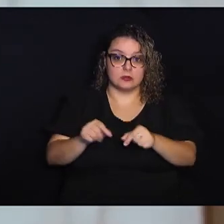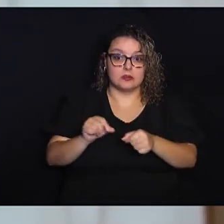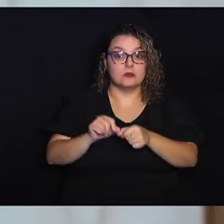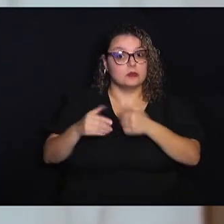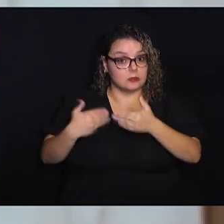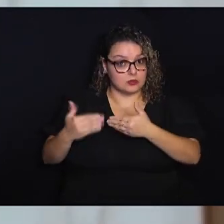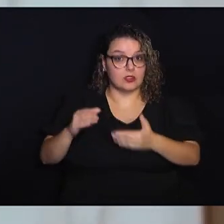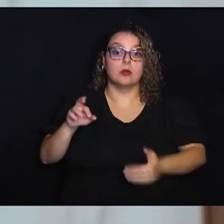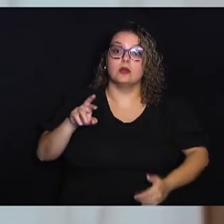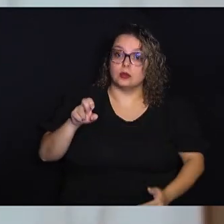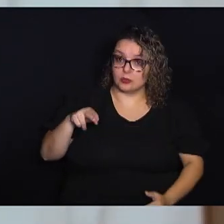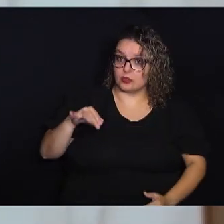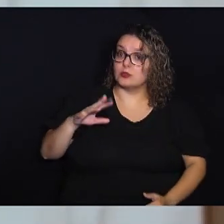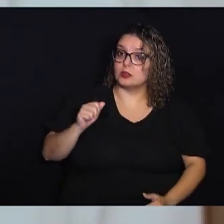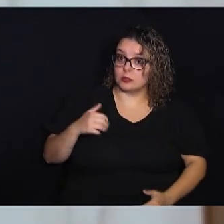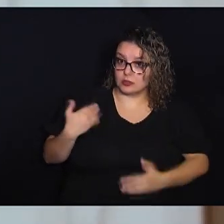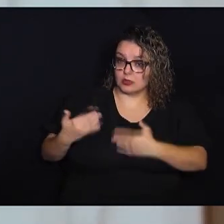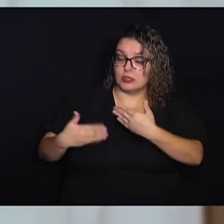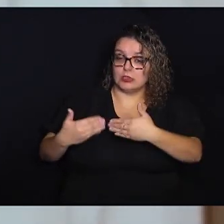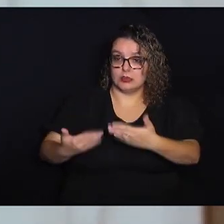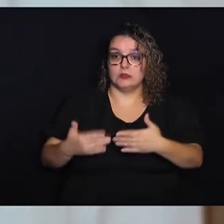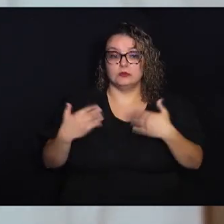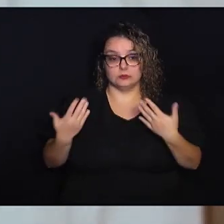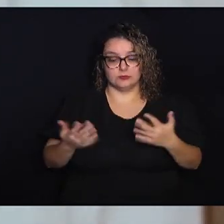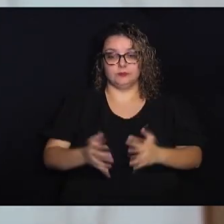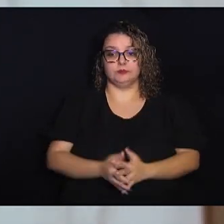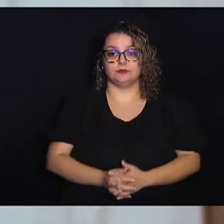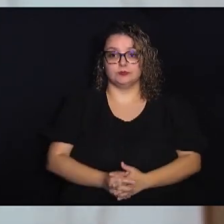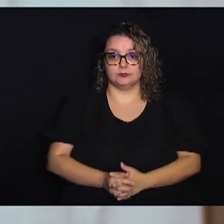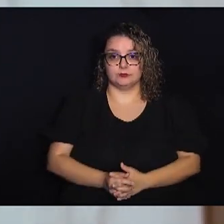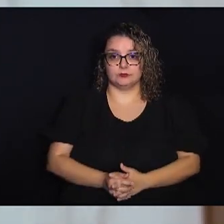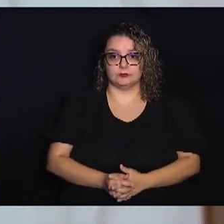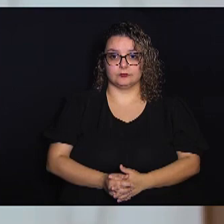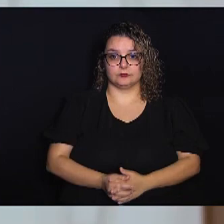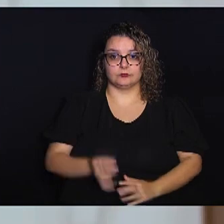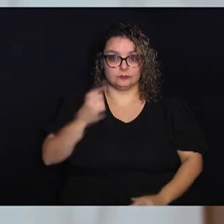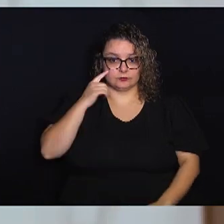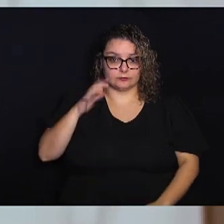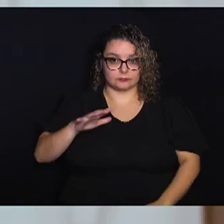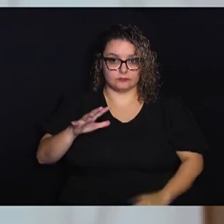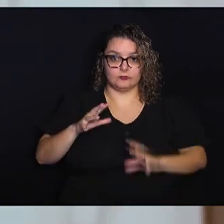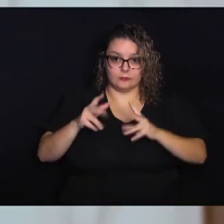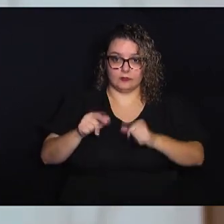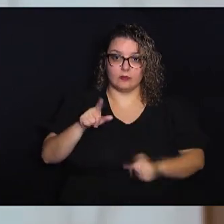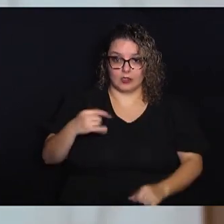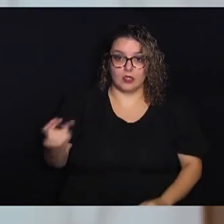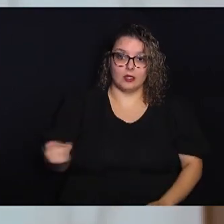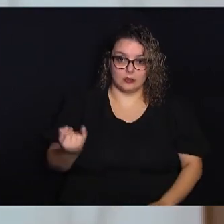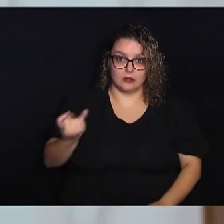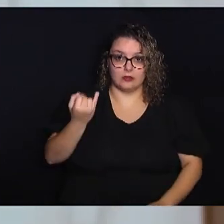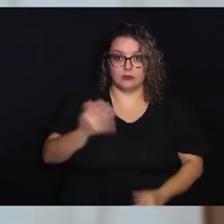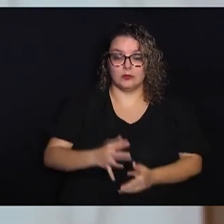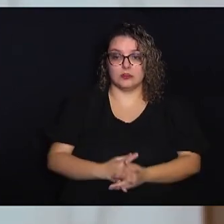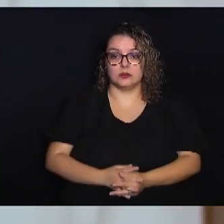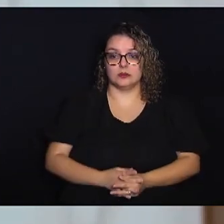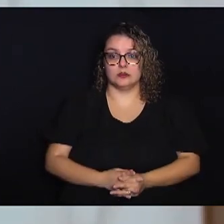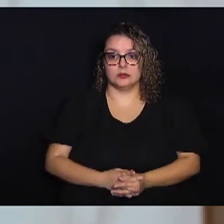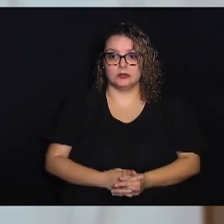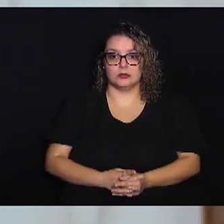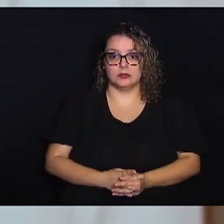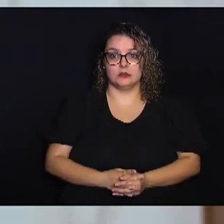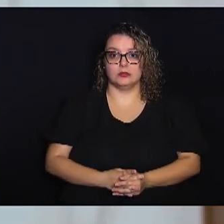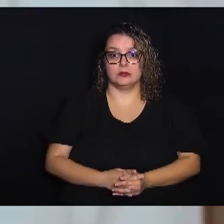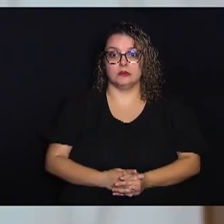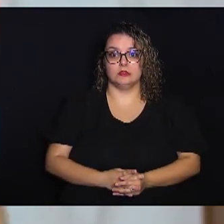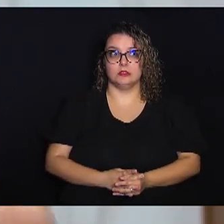forma crônica ao longo do tempo. Então, de modo geral, é importante que a gente